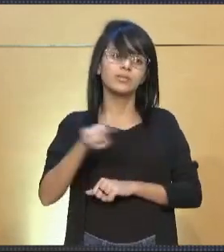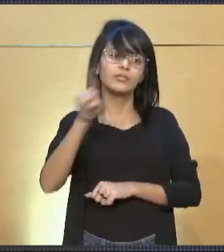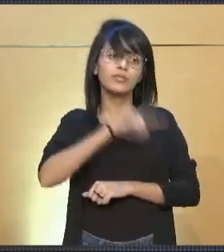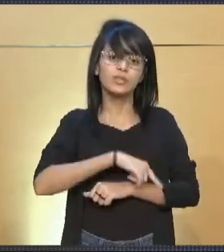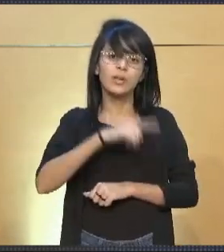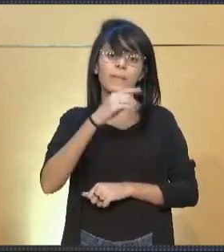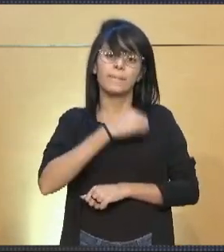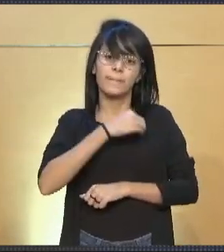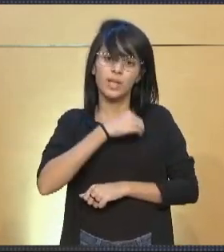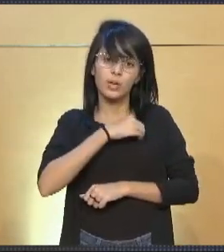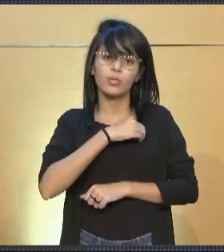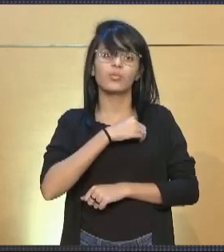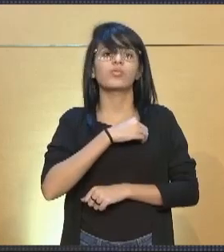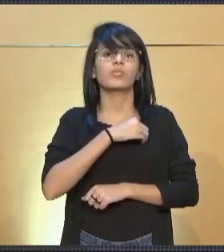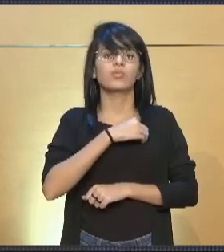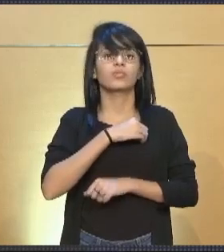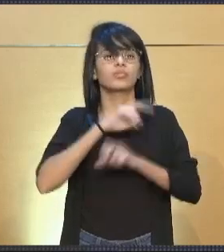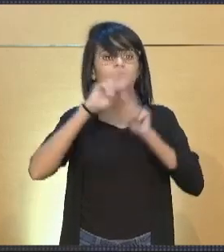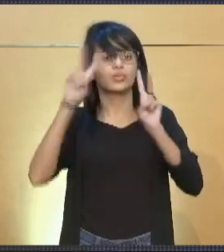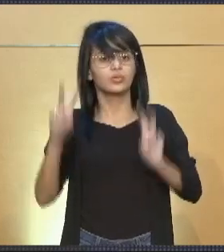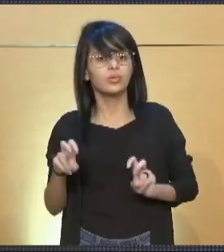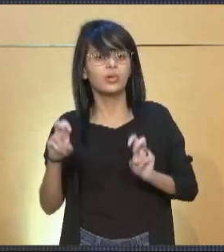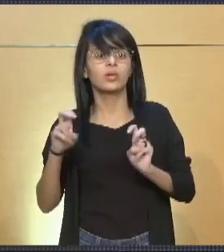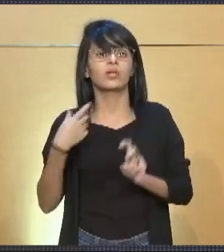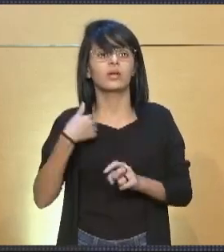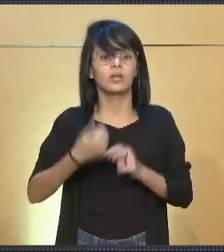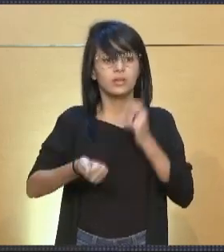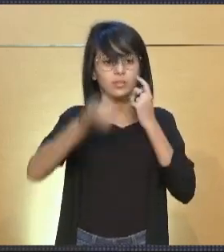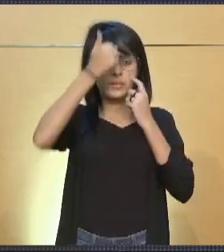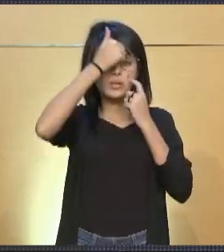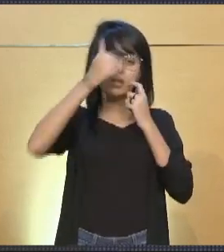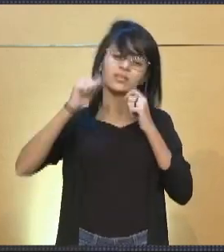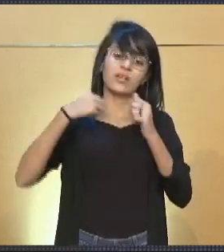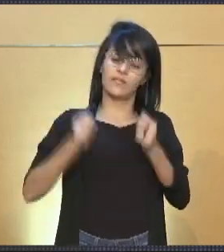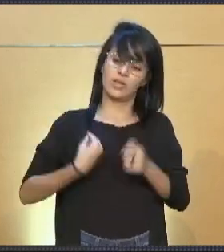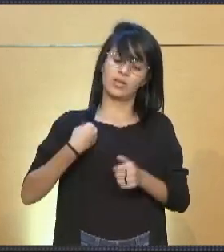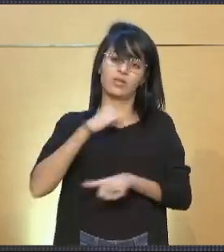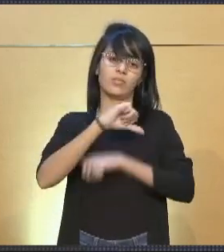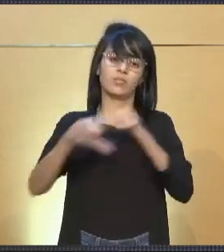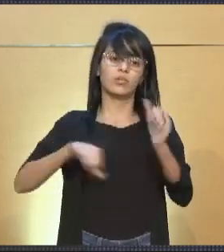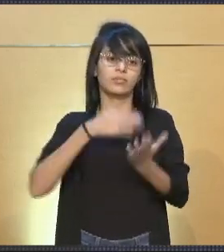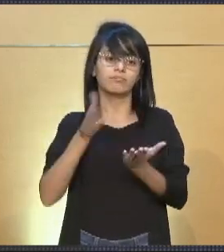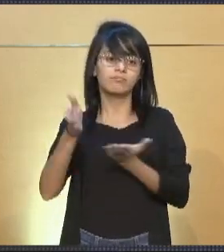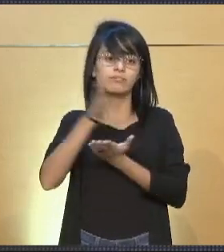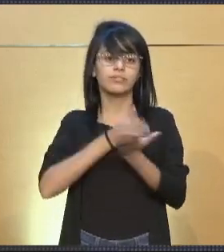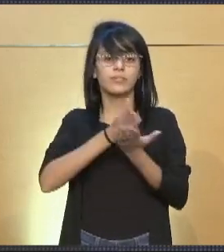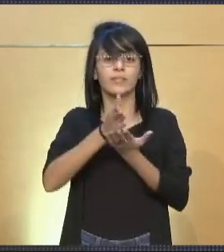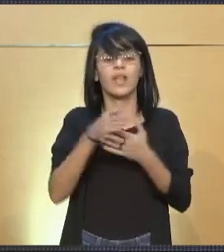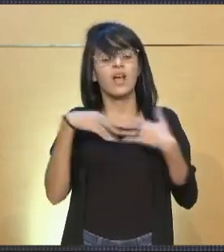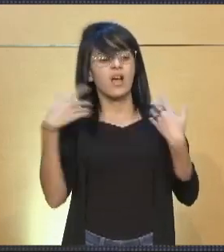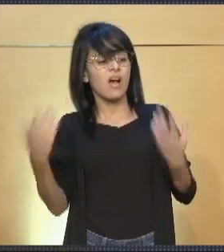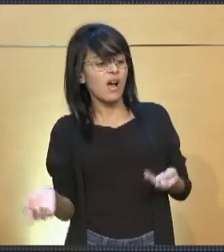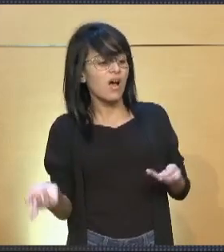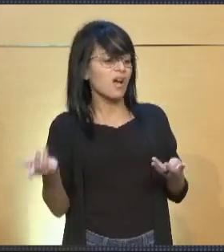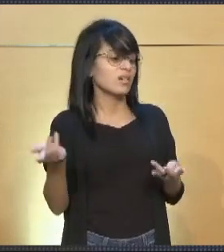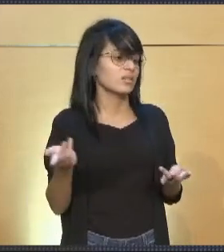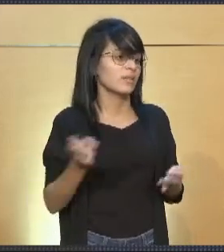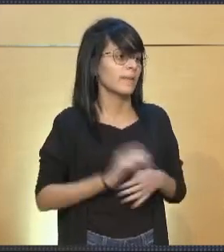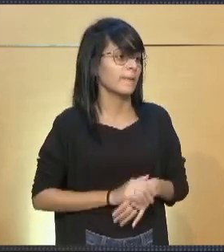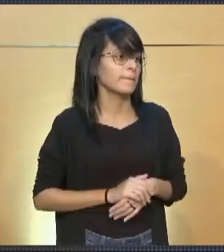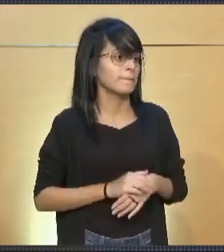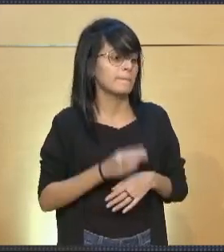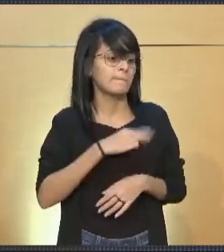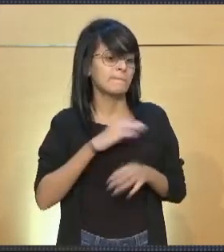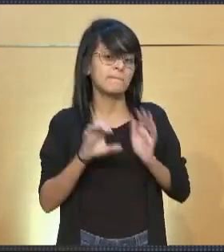algum dia contra isso, em relação a essas coisas, se arrepende e mude de vida. Não há outra opção. Ah, vai dizer, Mateus